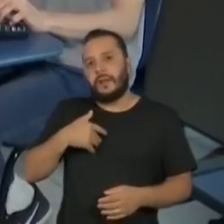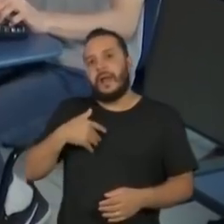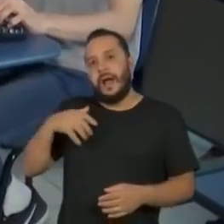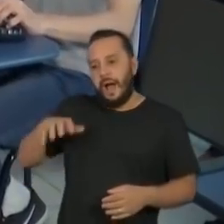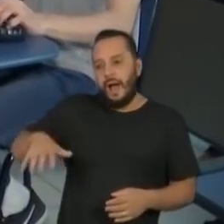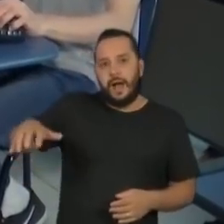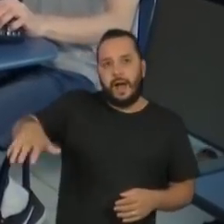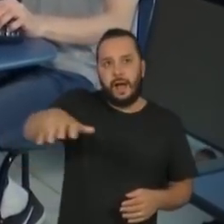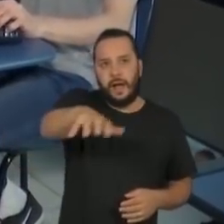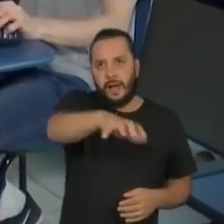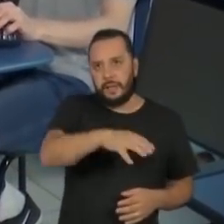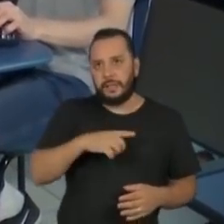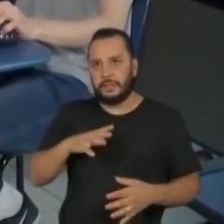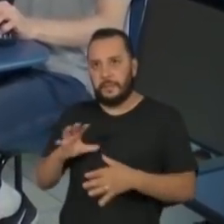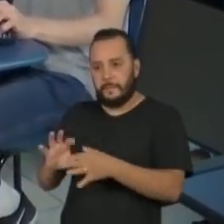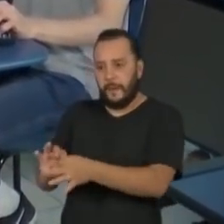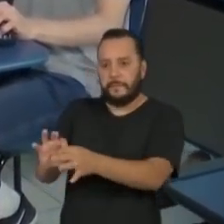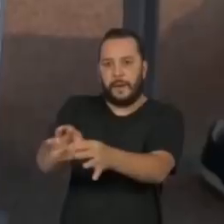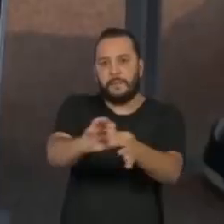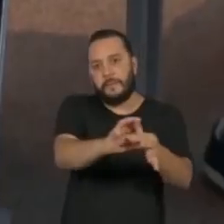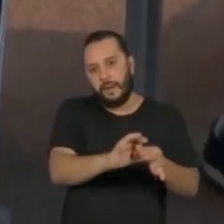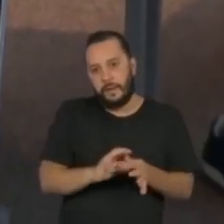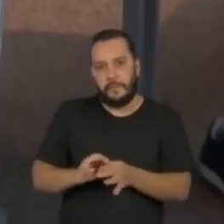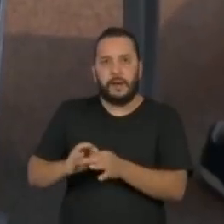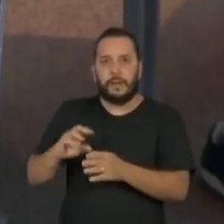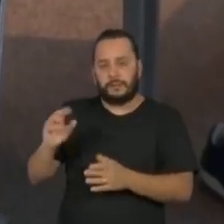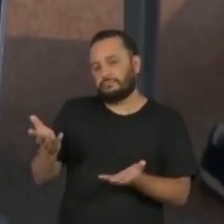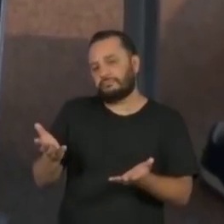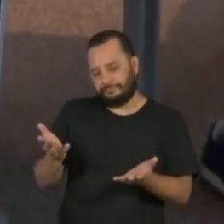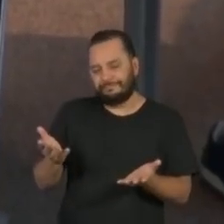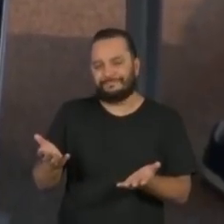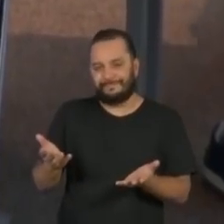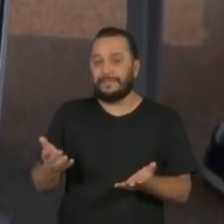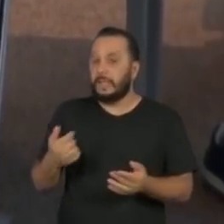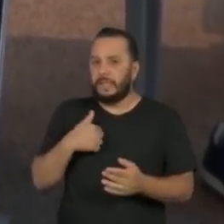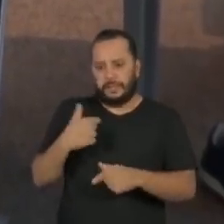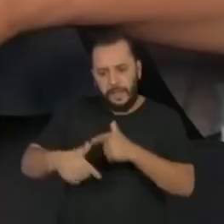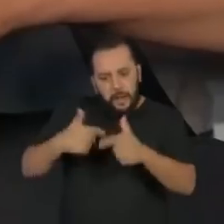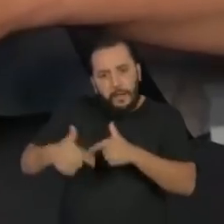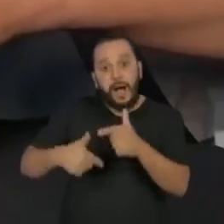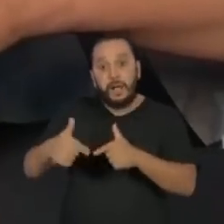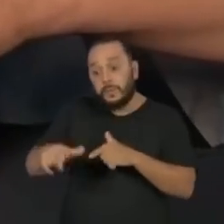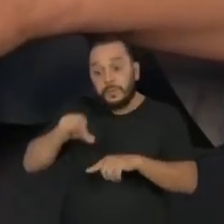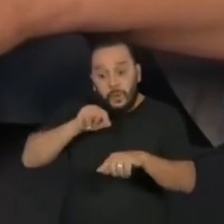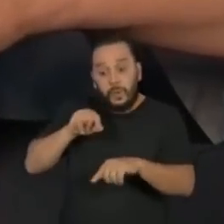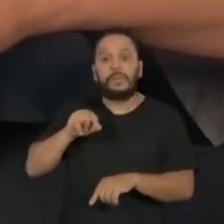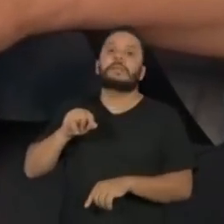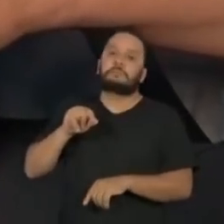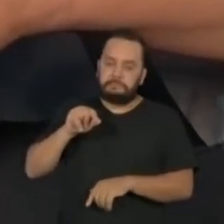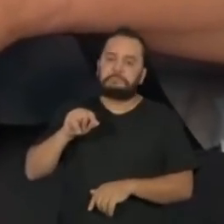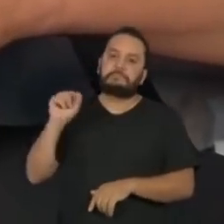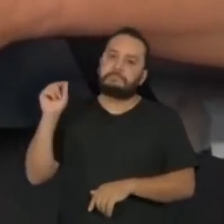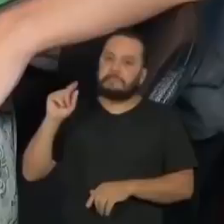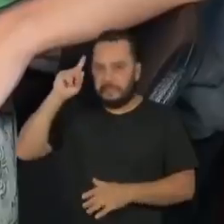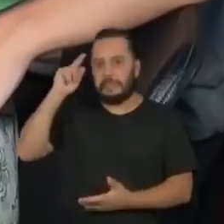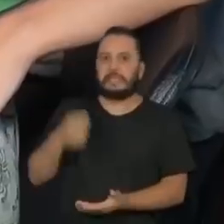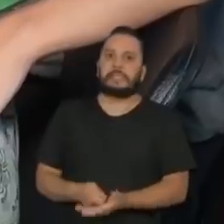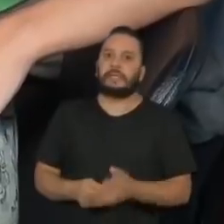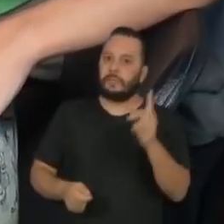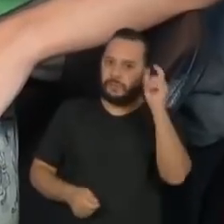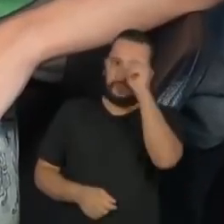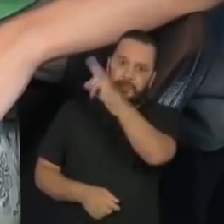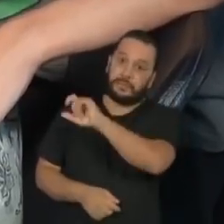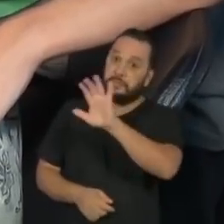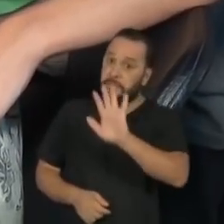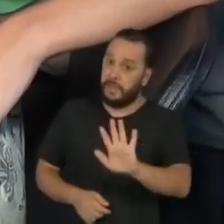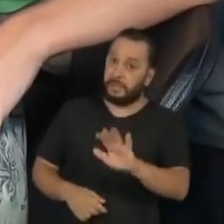aí de conhecimento. Escolher uma profissão sempre será uma decisão difícil, mas é importante saber que o